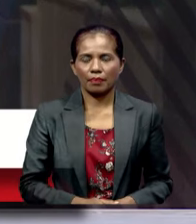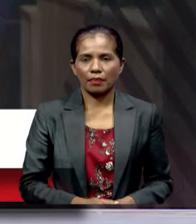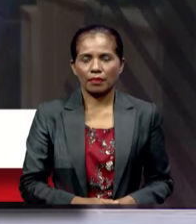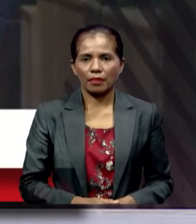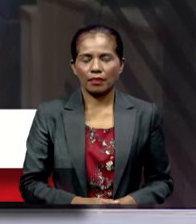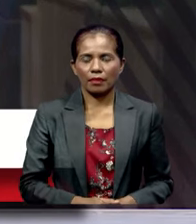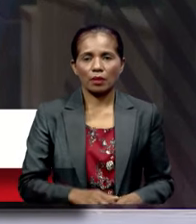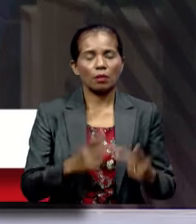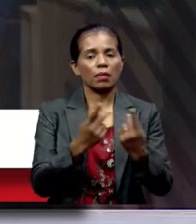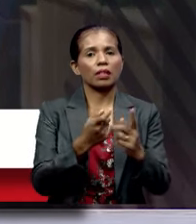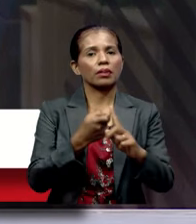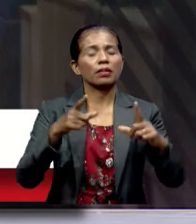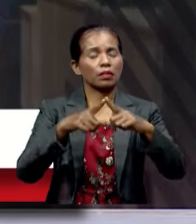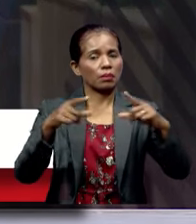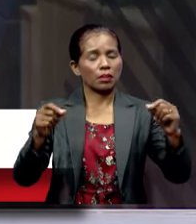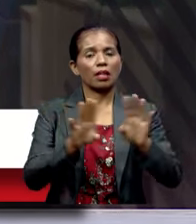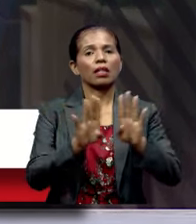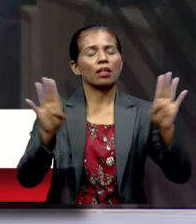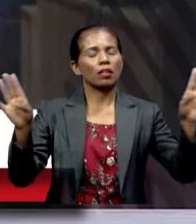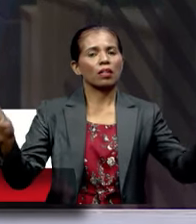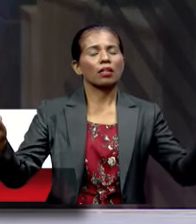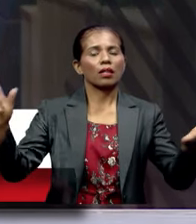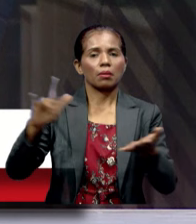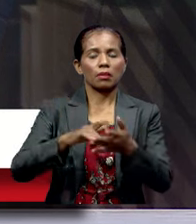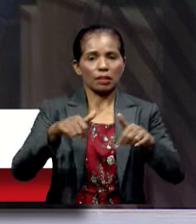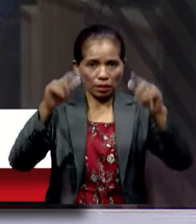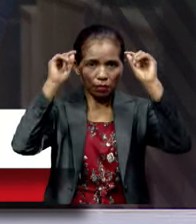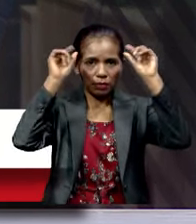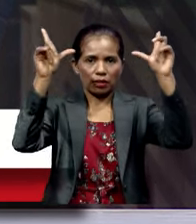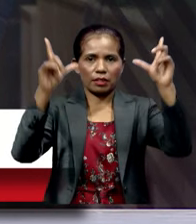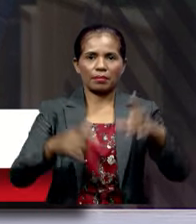Empreza husi Japaun, hakarak, loke, estaleiru e Timor-Leste.